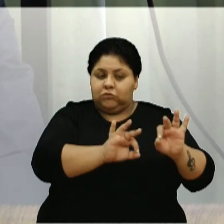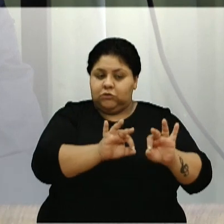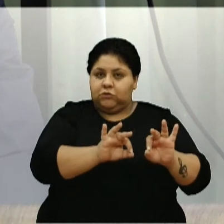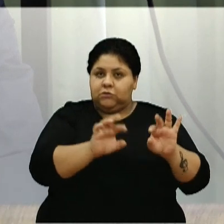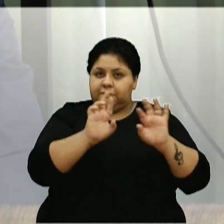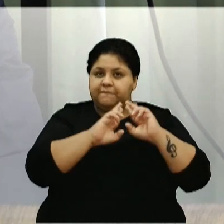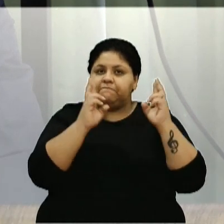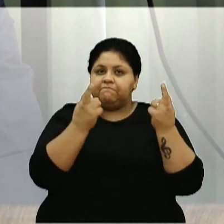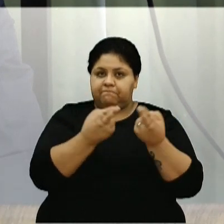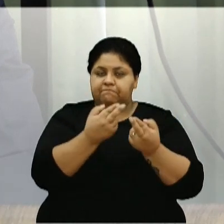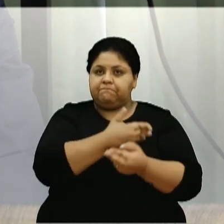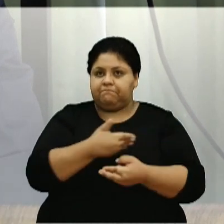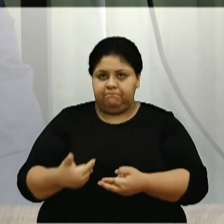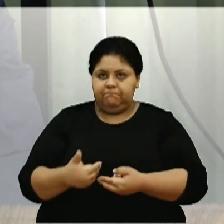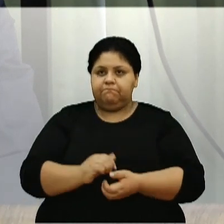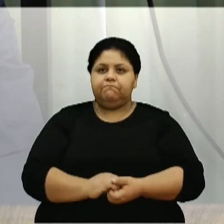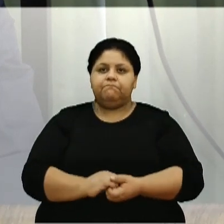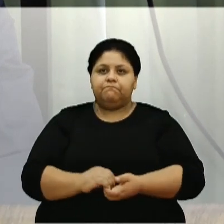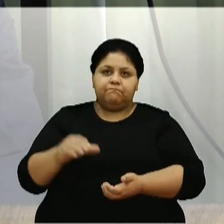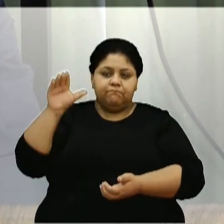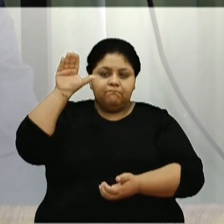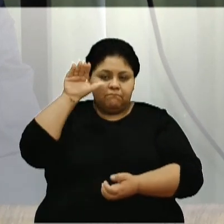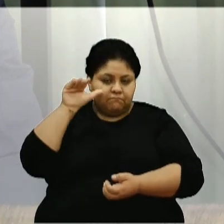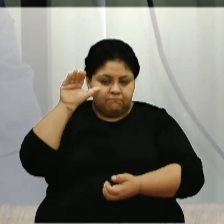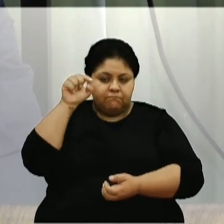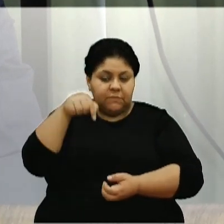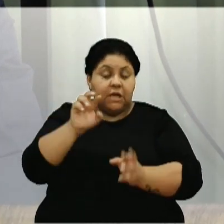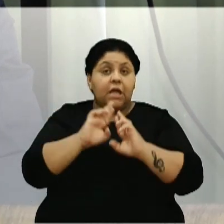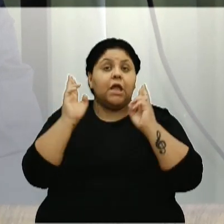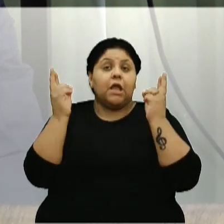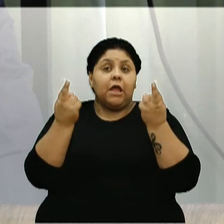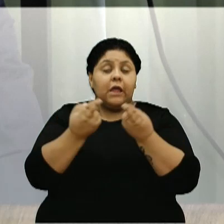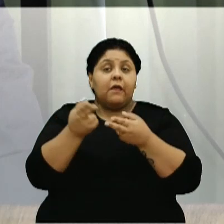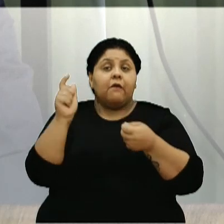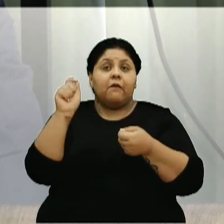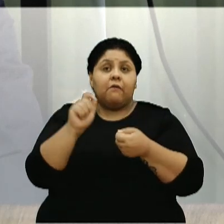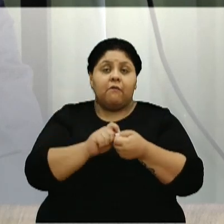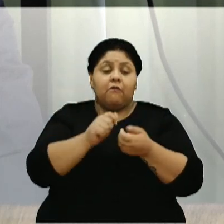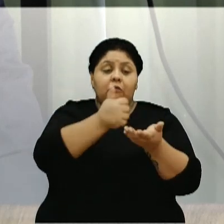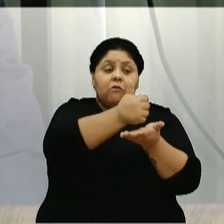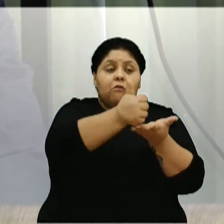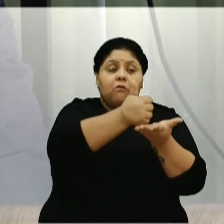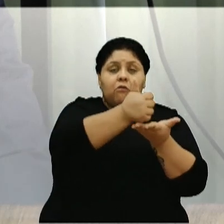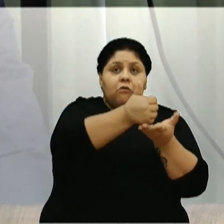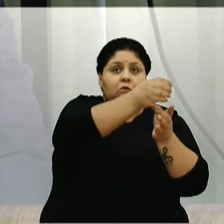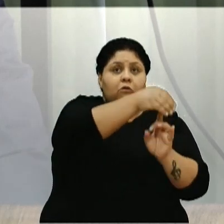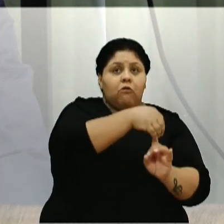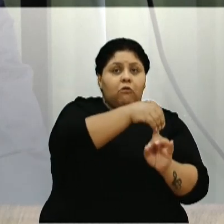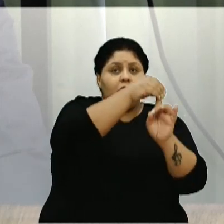desta audiência pública. Observo que esta audiência pública é realizada com base nos princípios